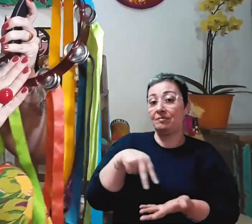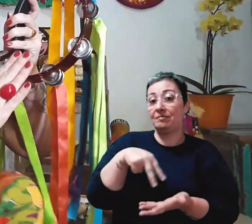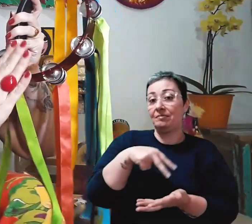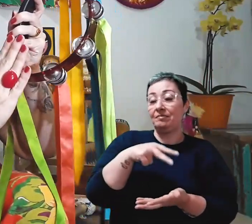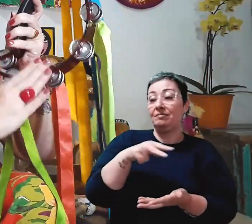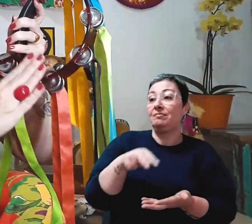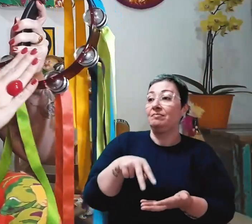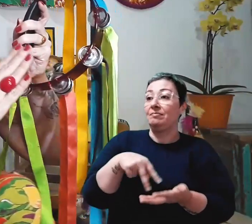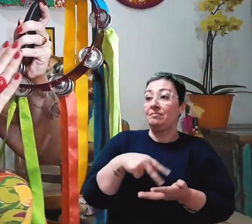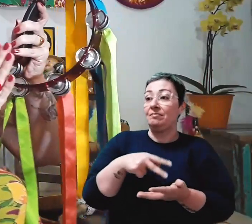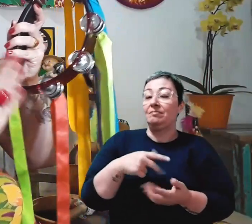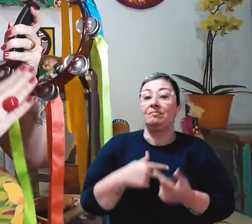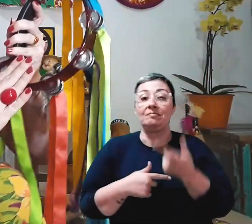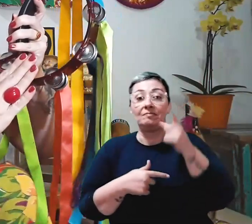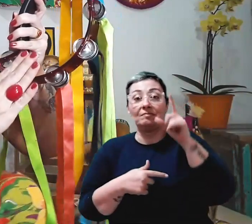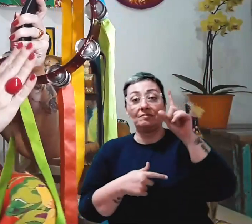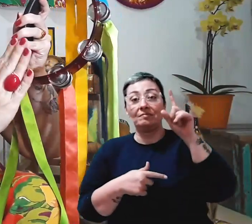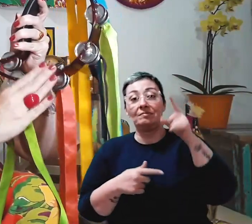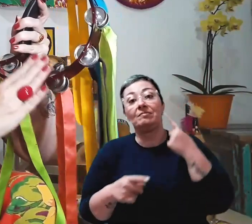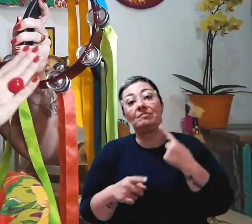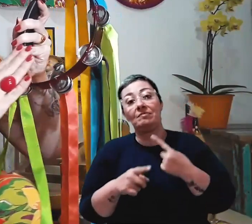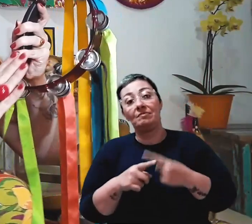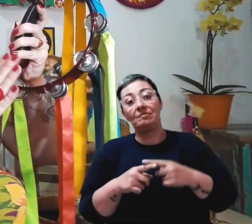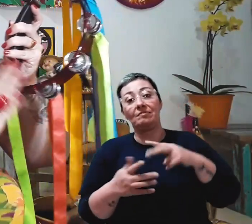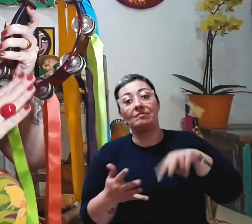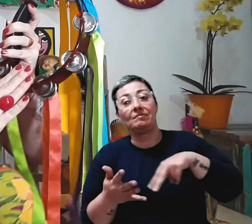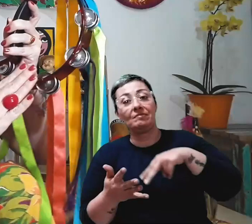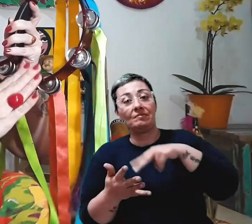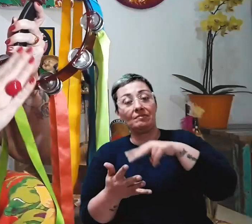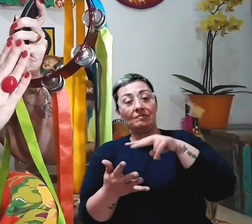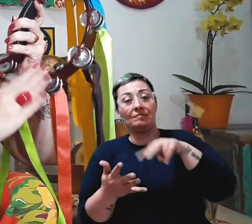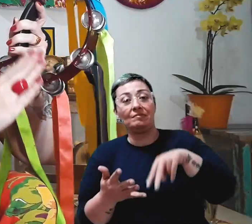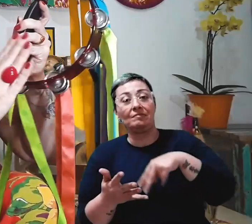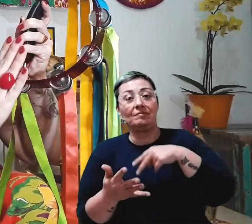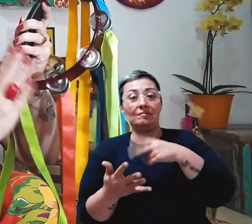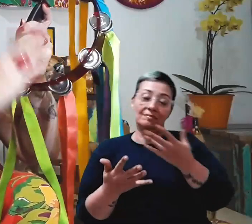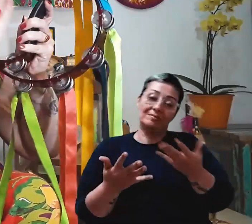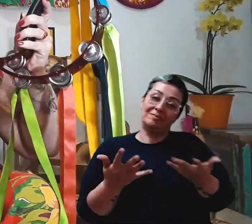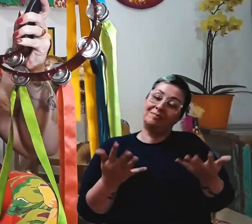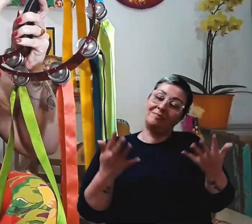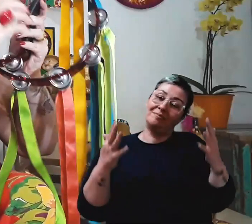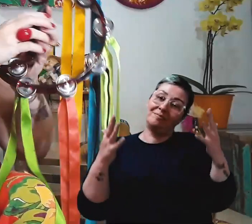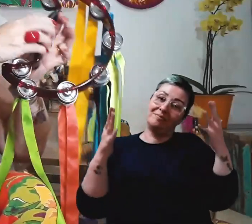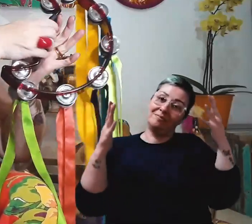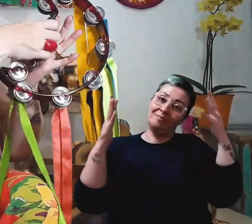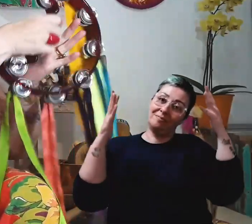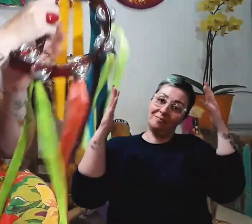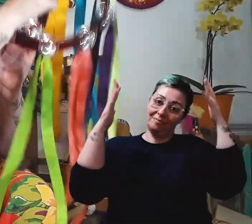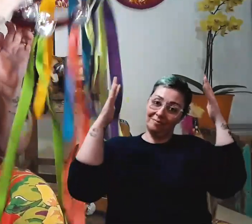vez o quindolele, outra vez o quindolala.